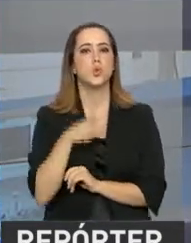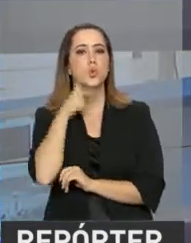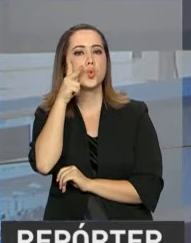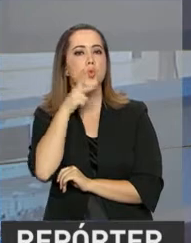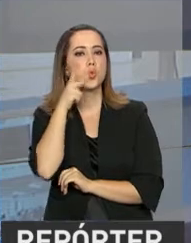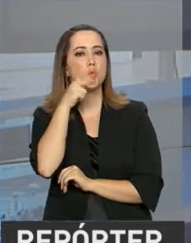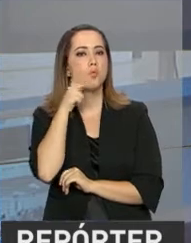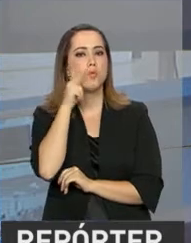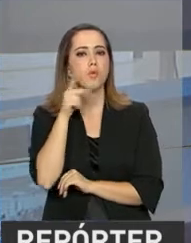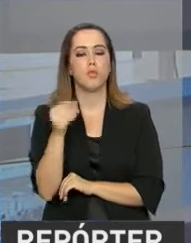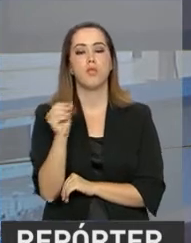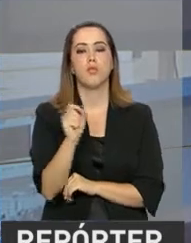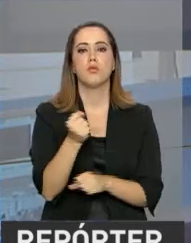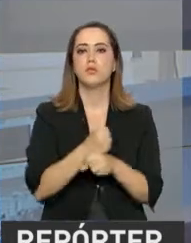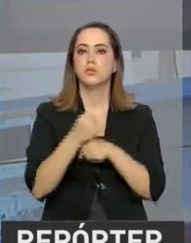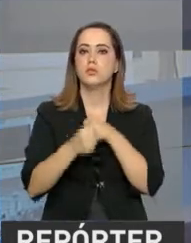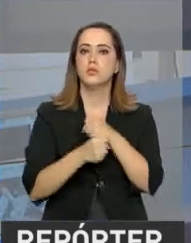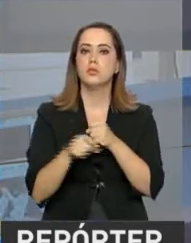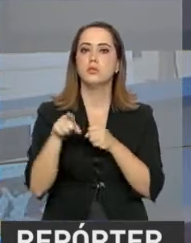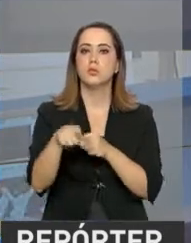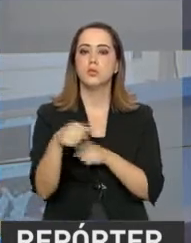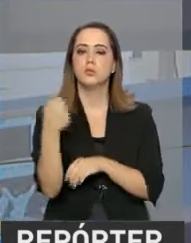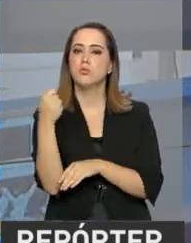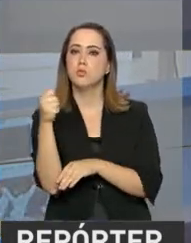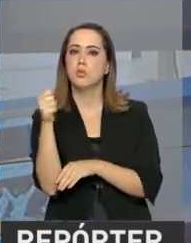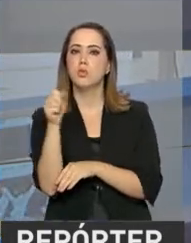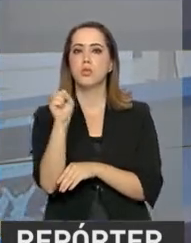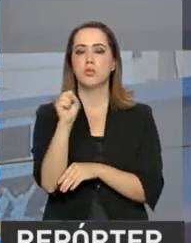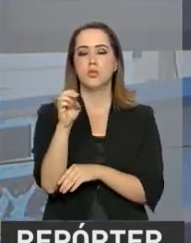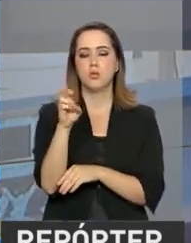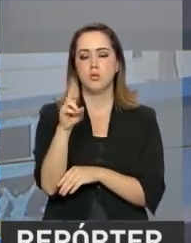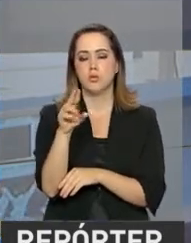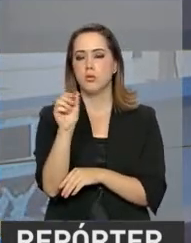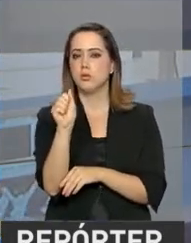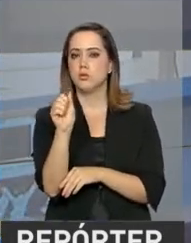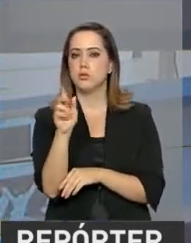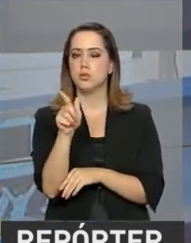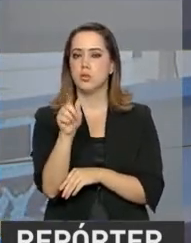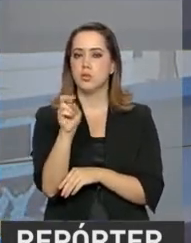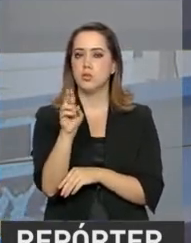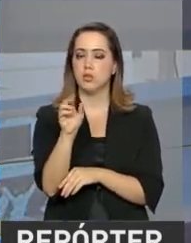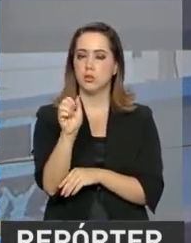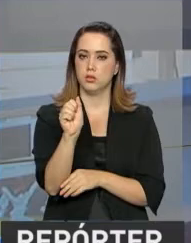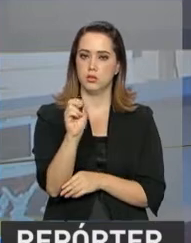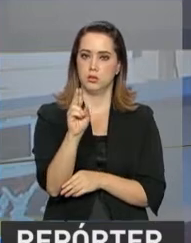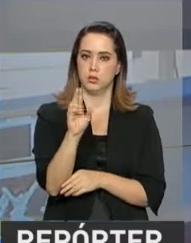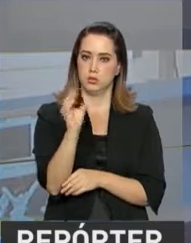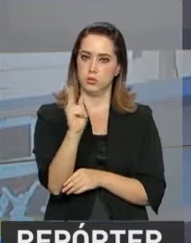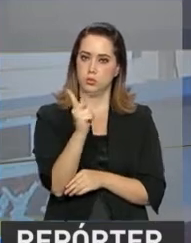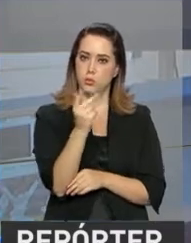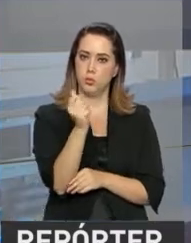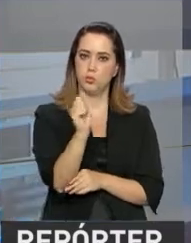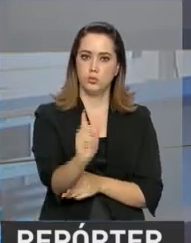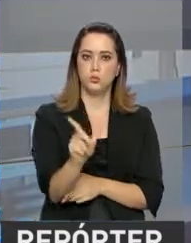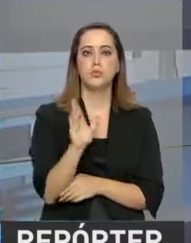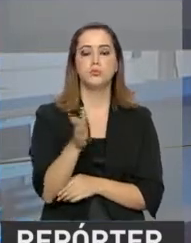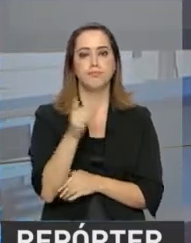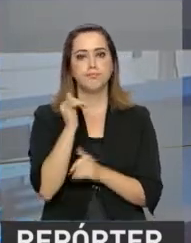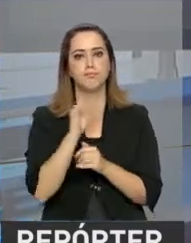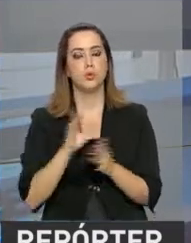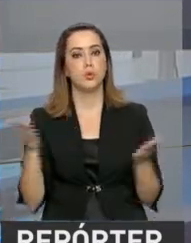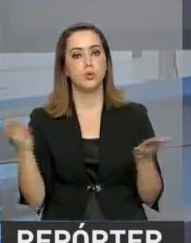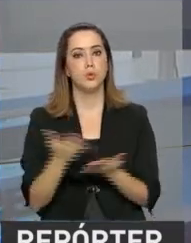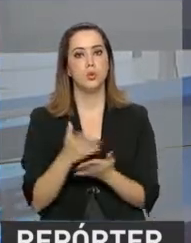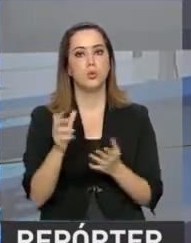produção está na Serra Gaúcha. Hoje, no Rio de Janeiro, a Agência Brasileira de Promoção de Exportações e Investimentos, a Apex Brasil,